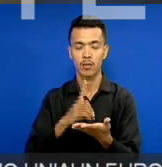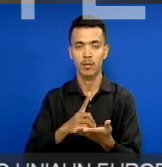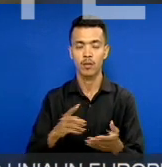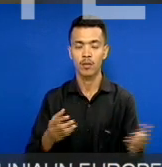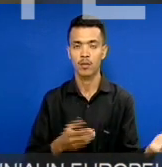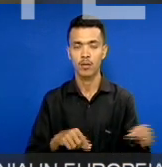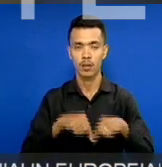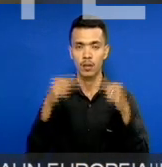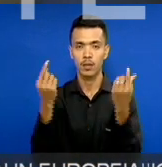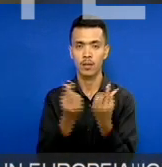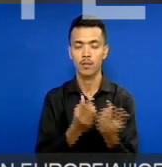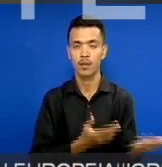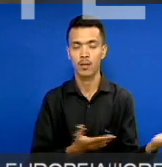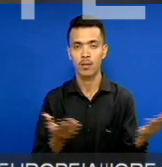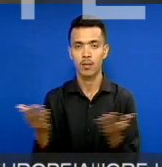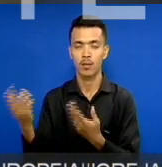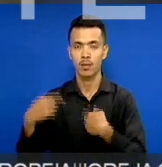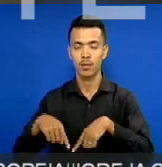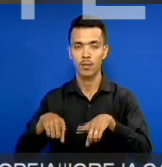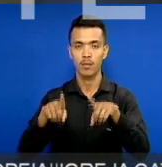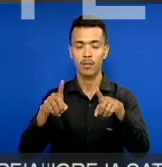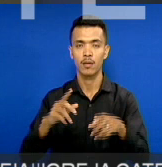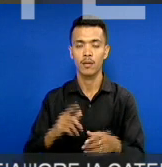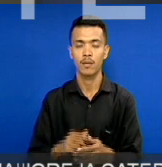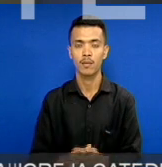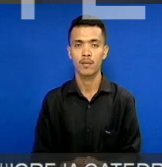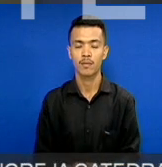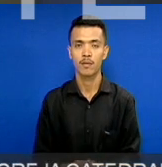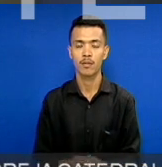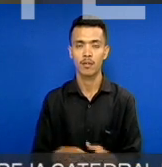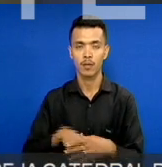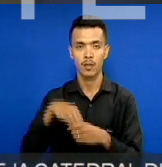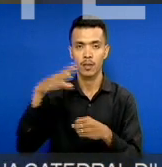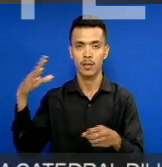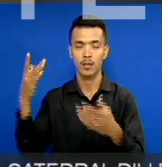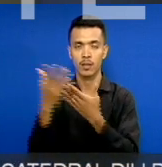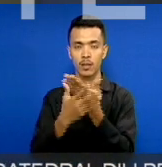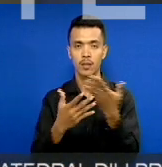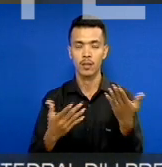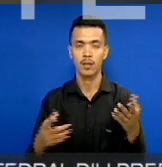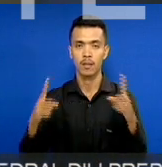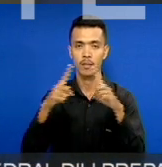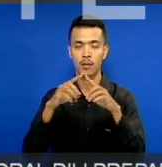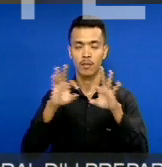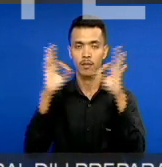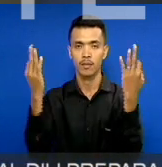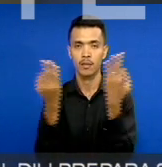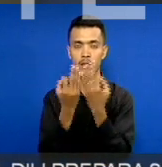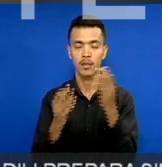eho ekipa langsung directamente ba casa Faulata ko di ba hasai rang banya familia toma